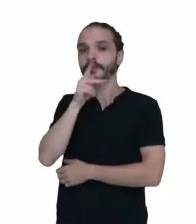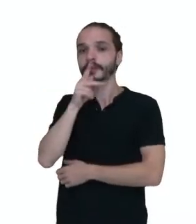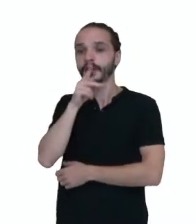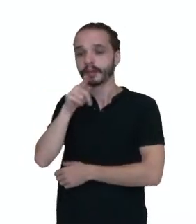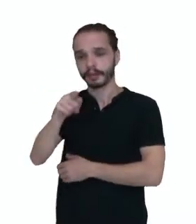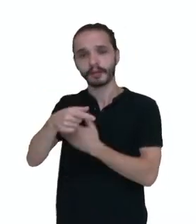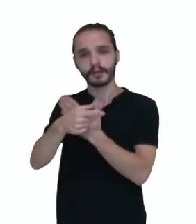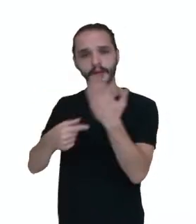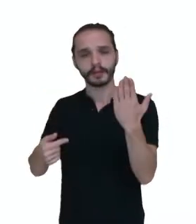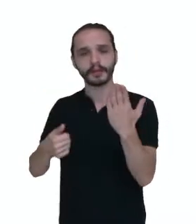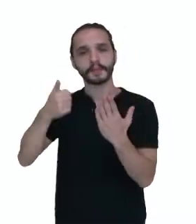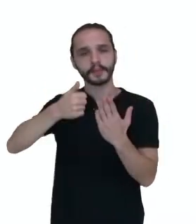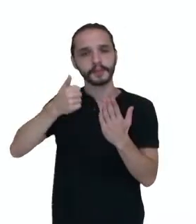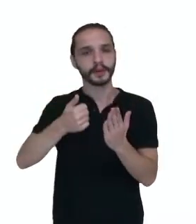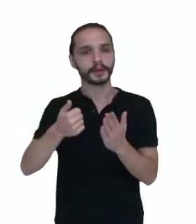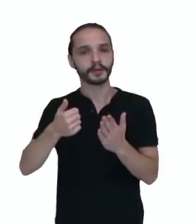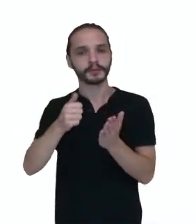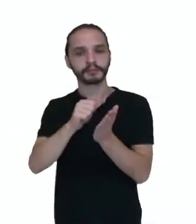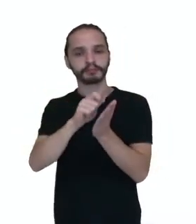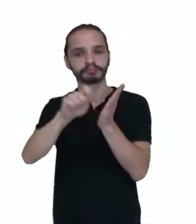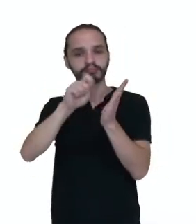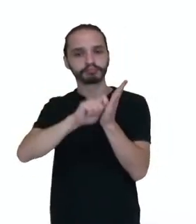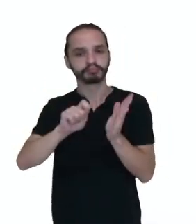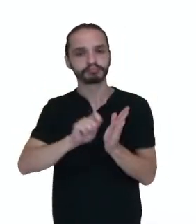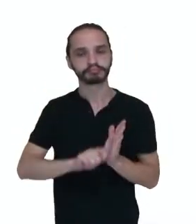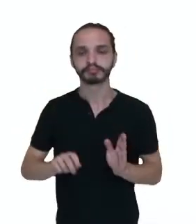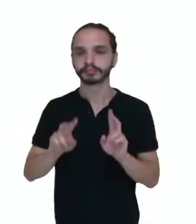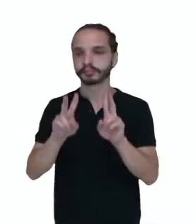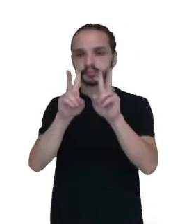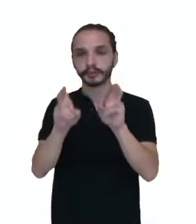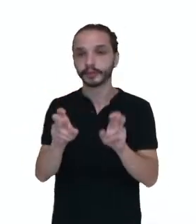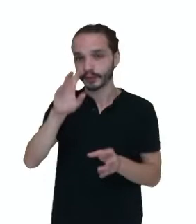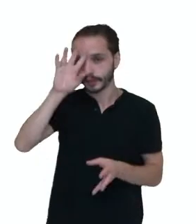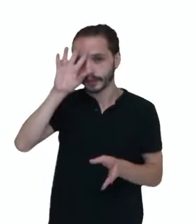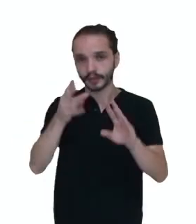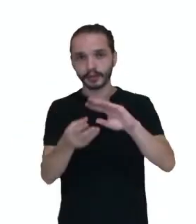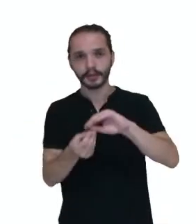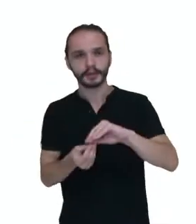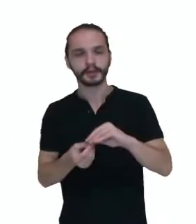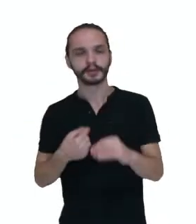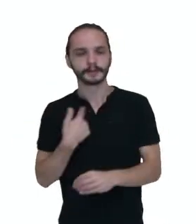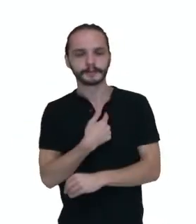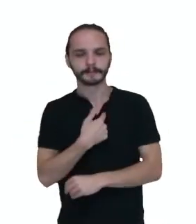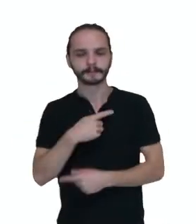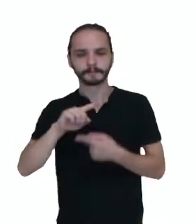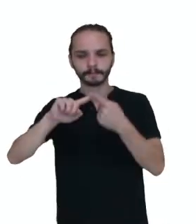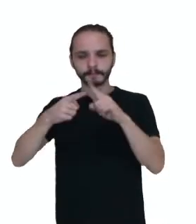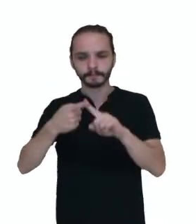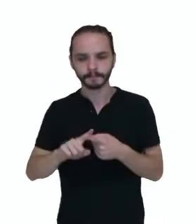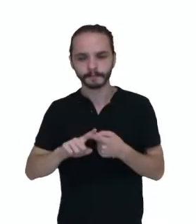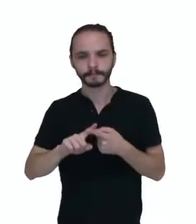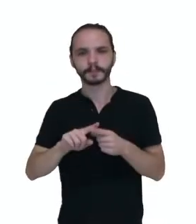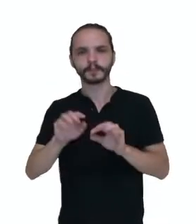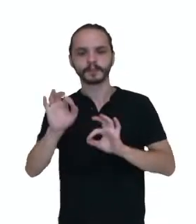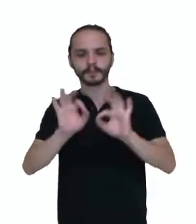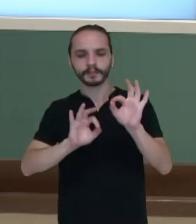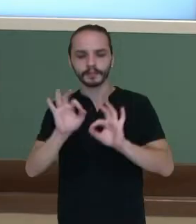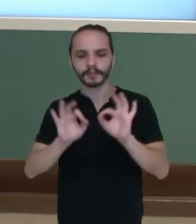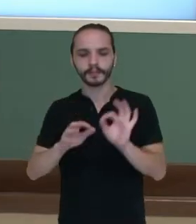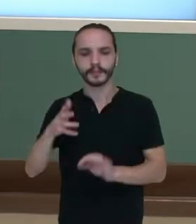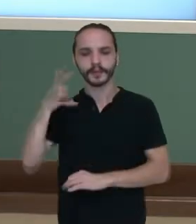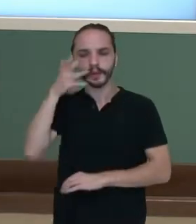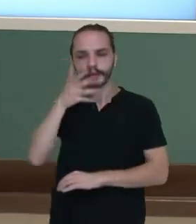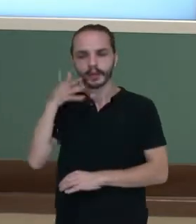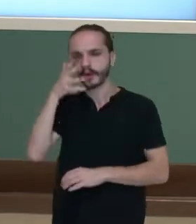trabalho sobre lógica. Quando a gente constrói um discurso, uma oração, é necessário que ele seja pautado na lógica,